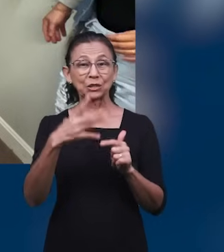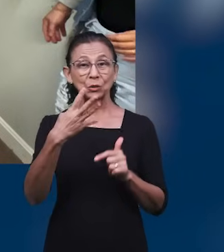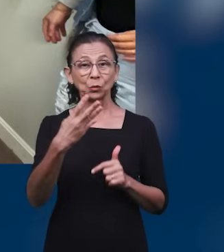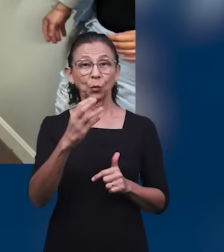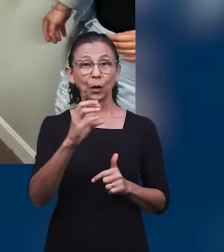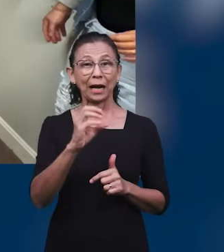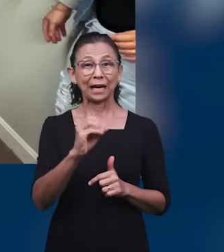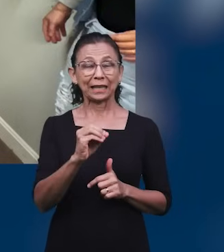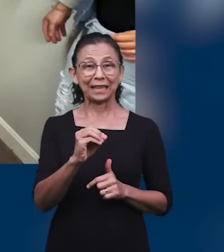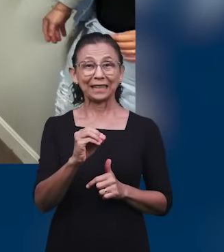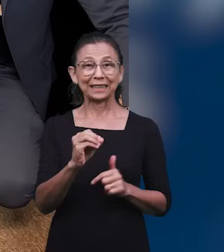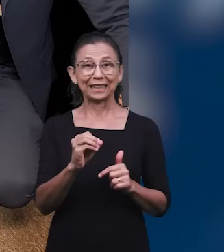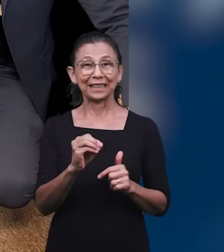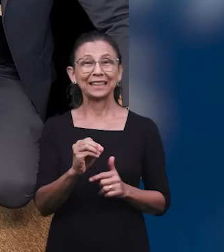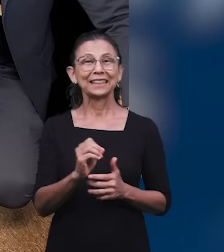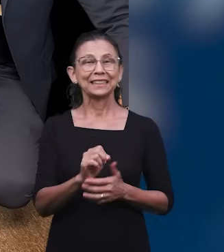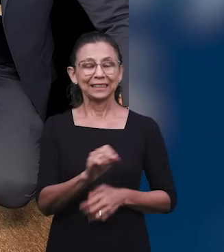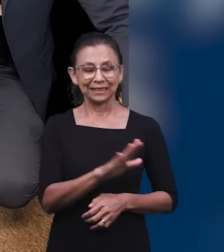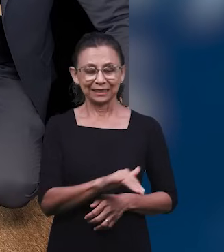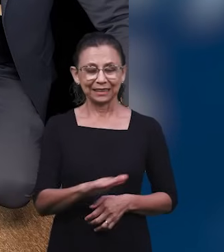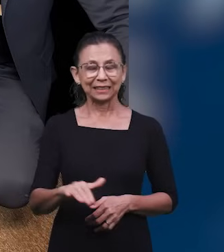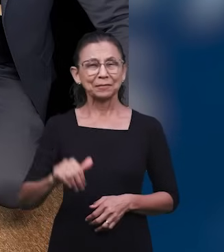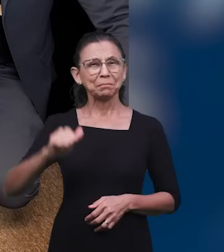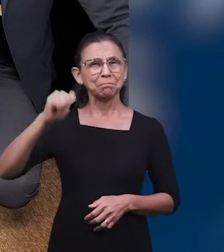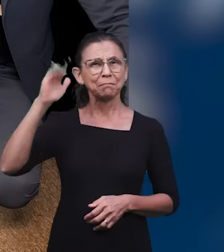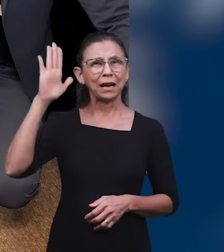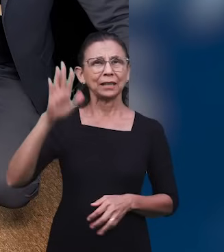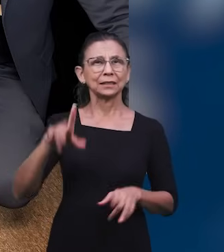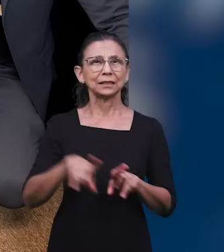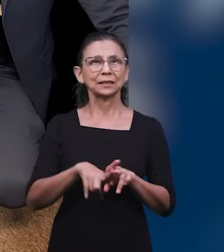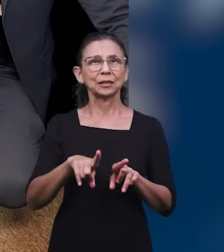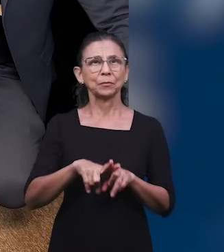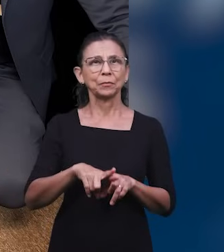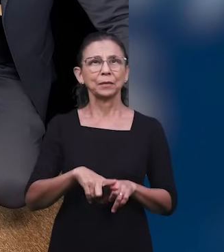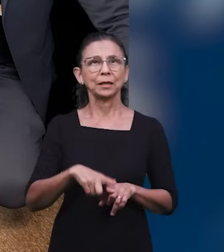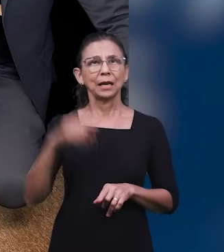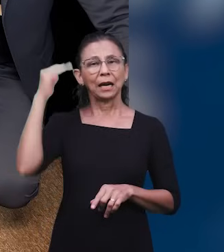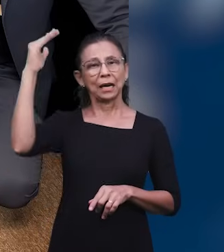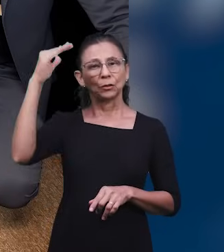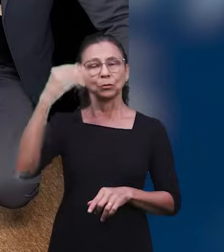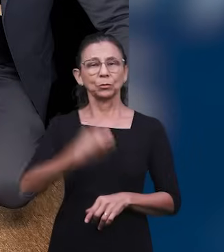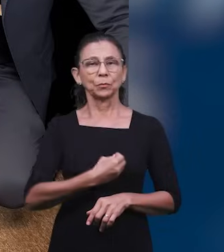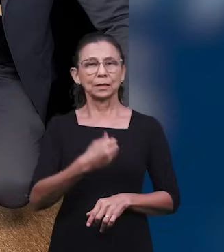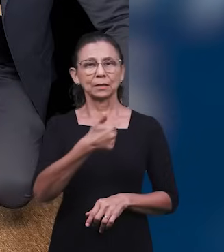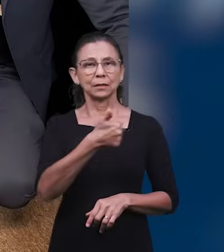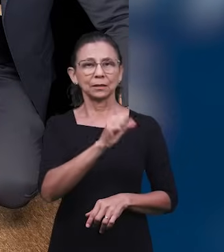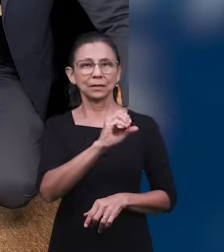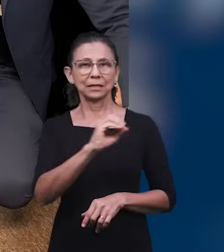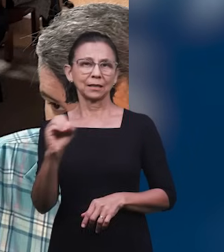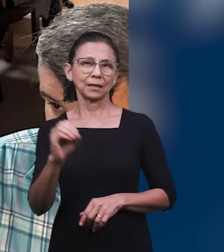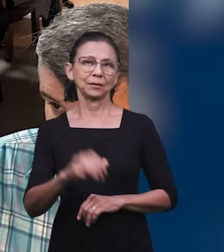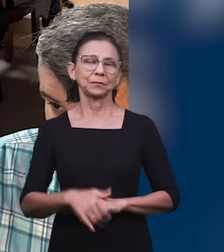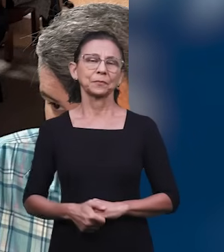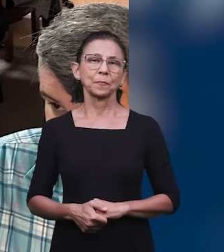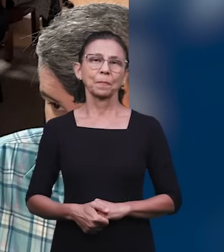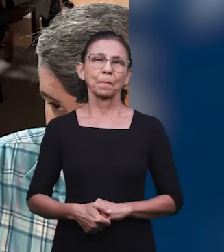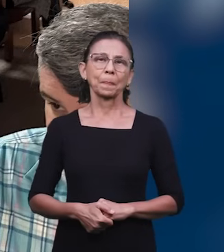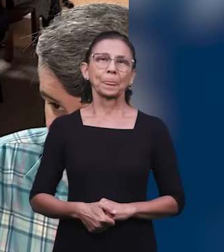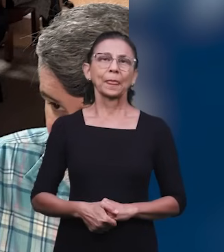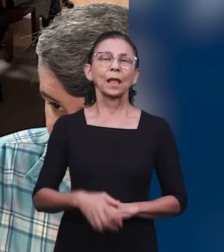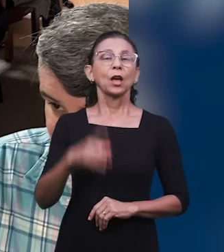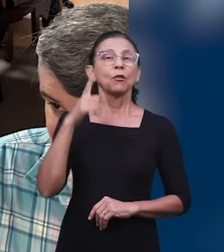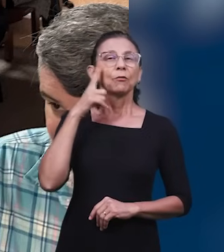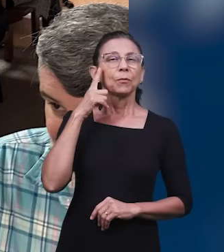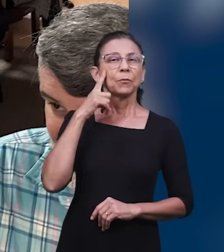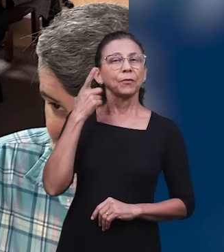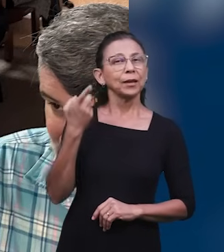40 participantes das classes, entre os mais de 100 presentes. O pastor Samir Abassov e o ungido Marcos Paulino vão nos